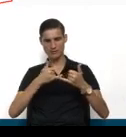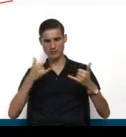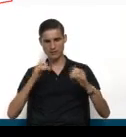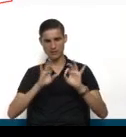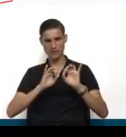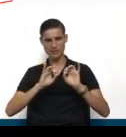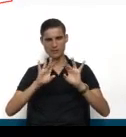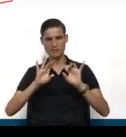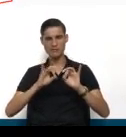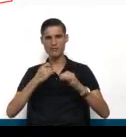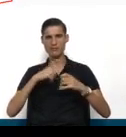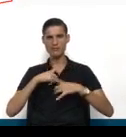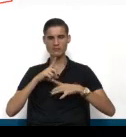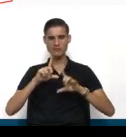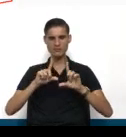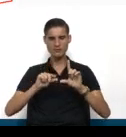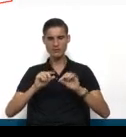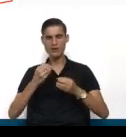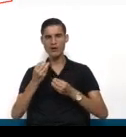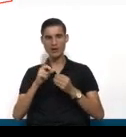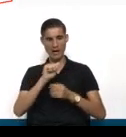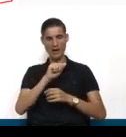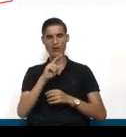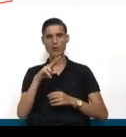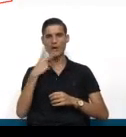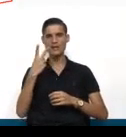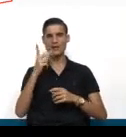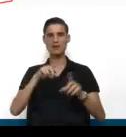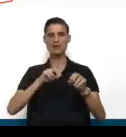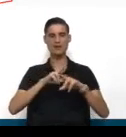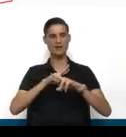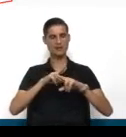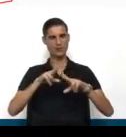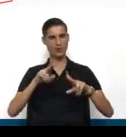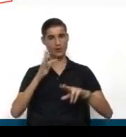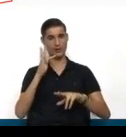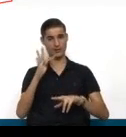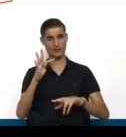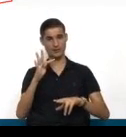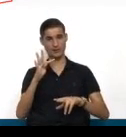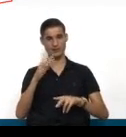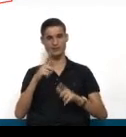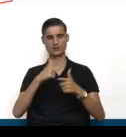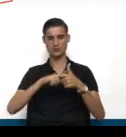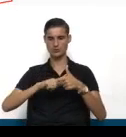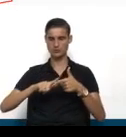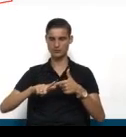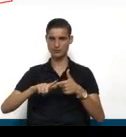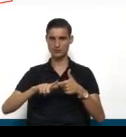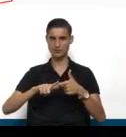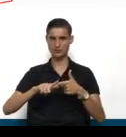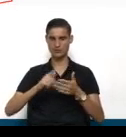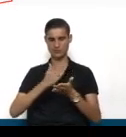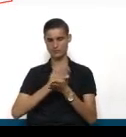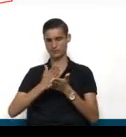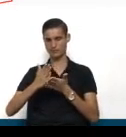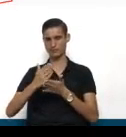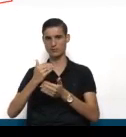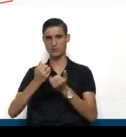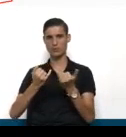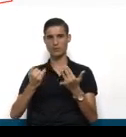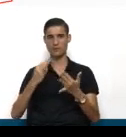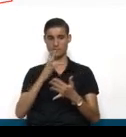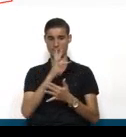tensão. Então, eu posso dizer que esse A ao quadrado, ele é igual a T dividido por essa constante. O que